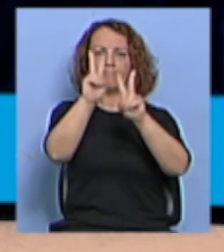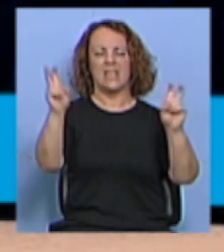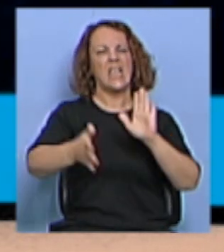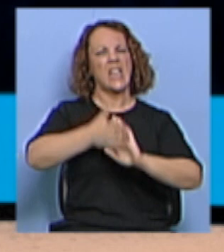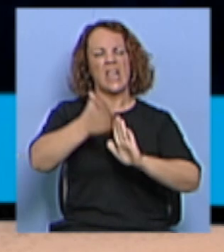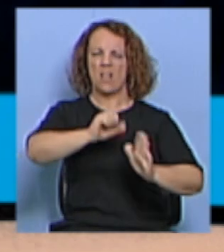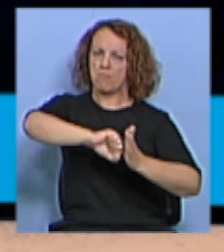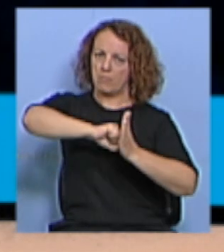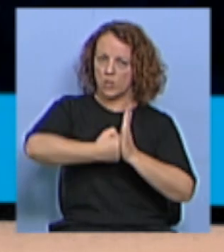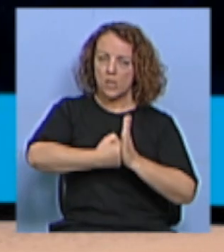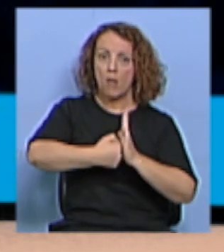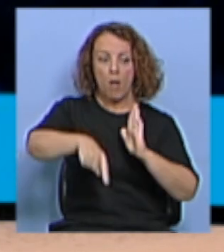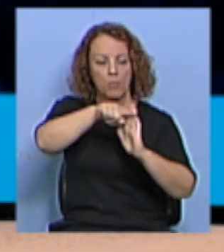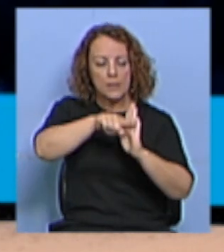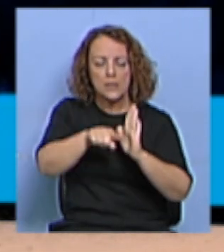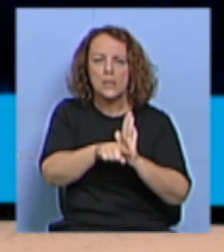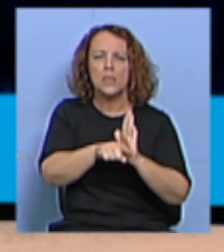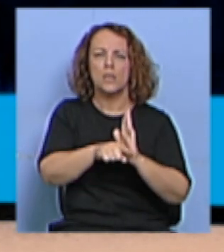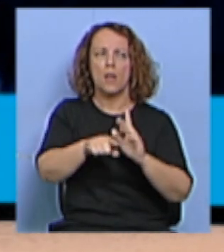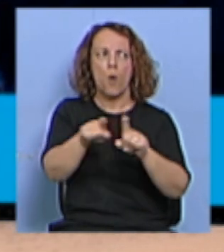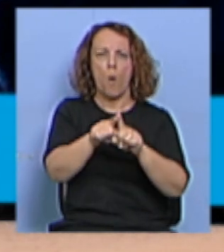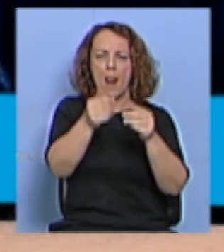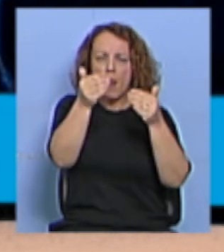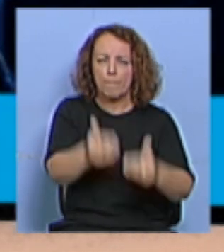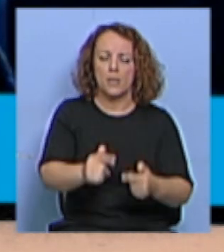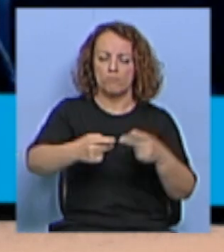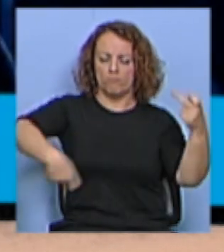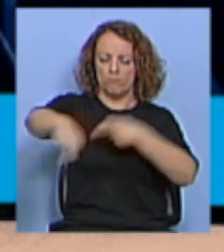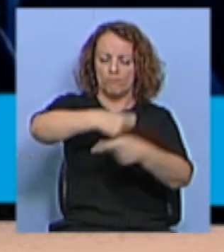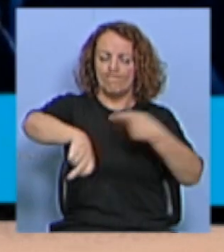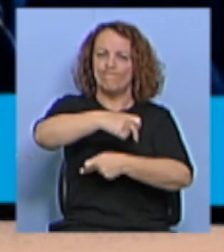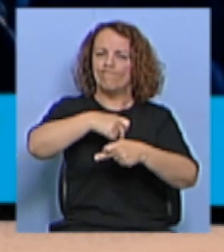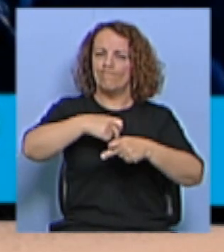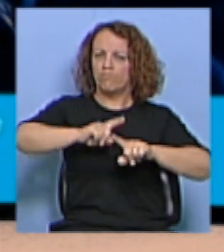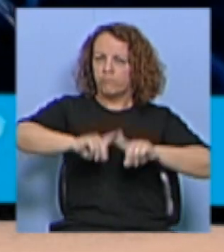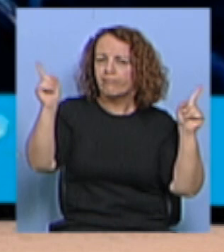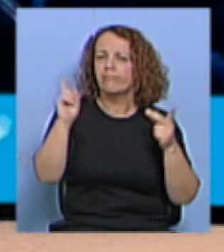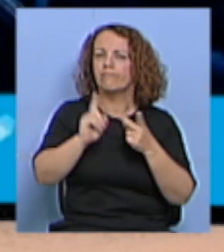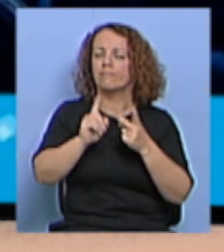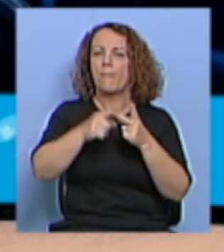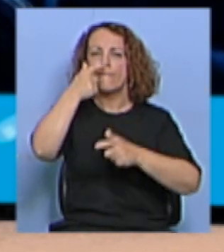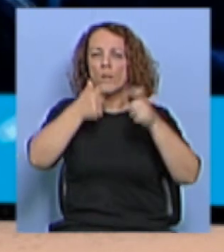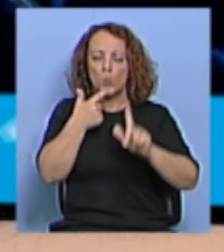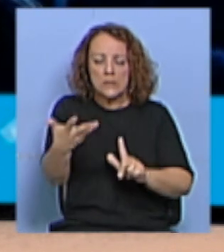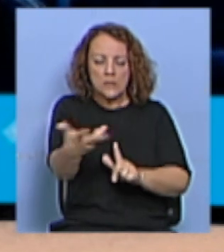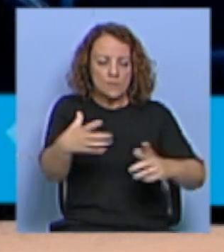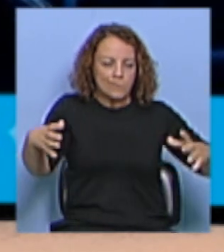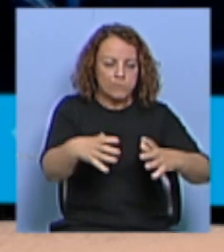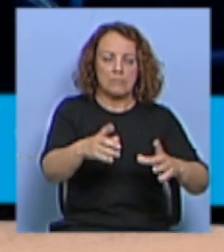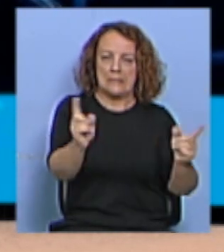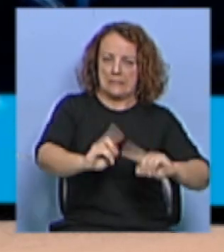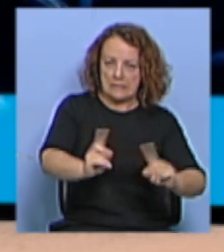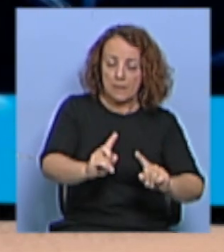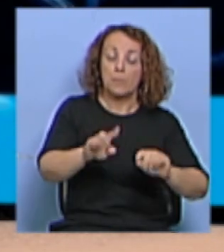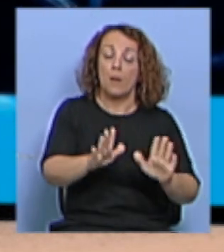medidas muito restritivas em termos de circulação, em termos de aglomerados de pessoas e, claro que em países como são